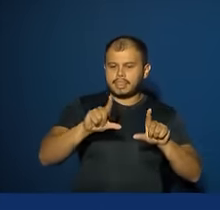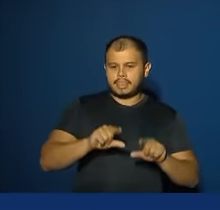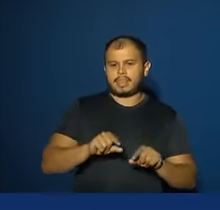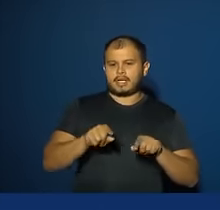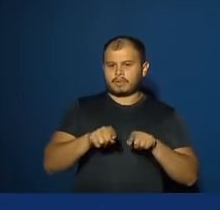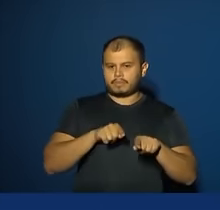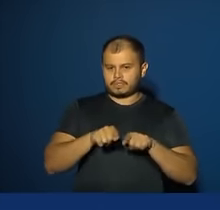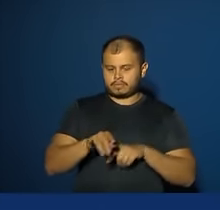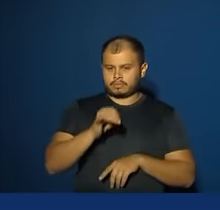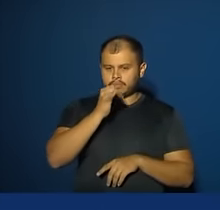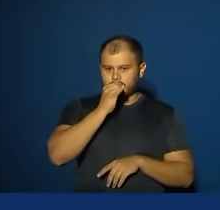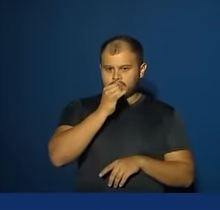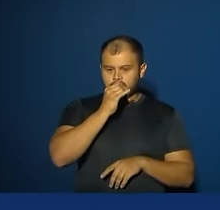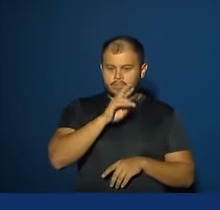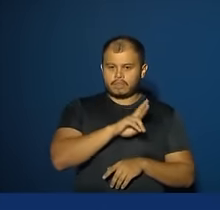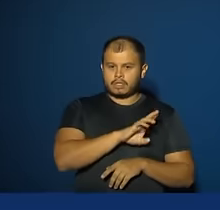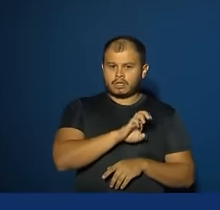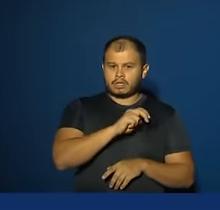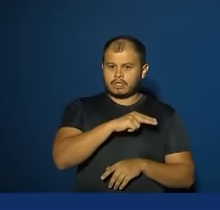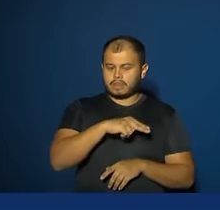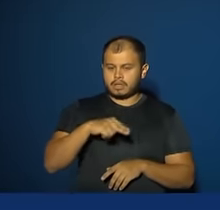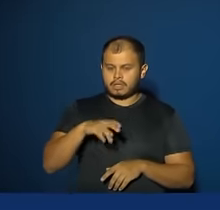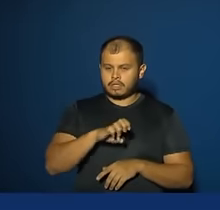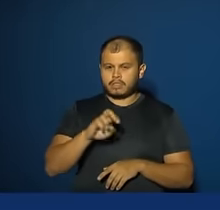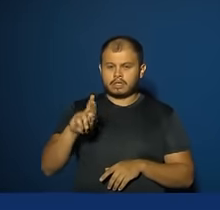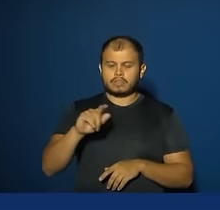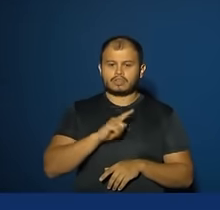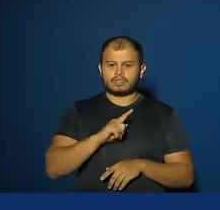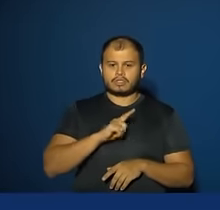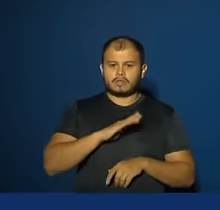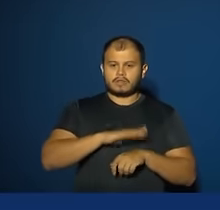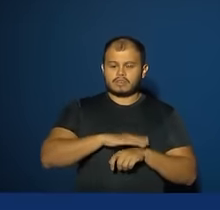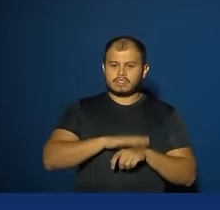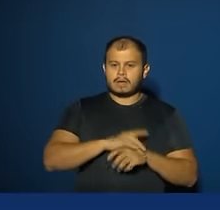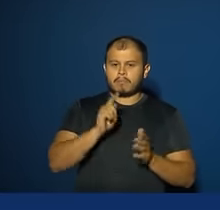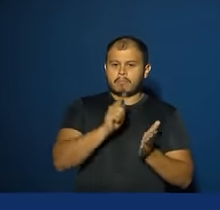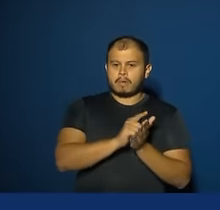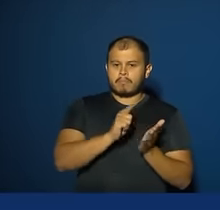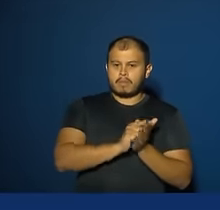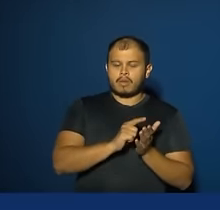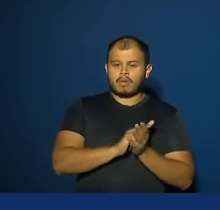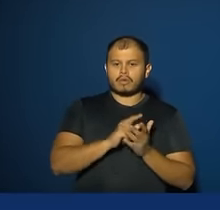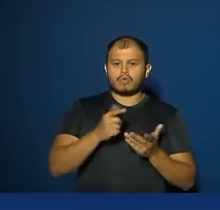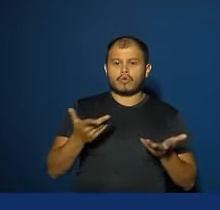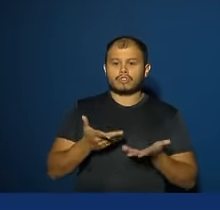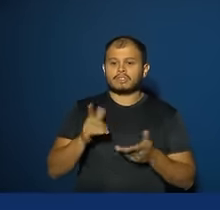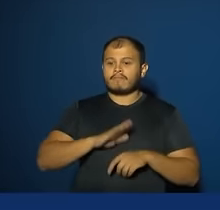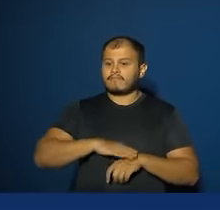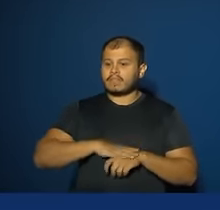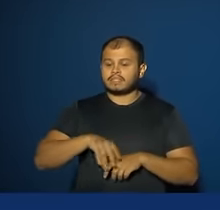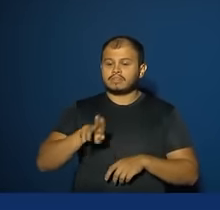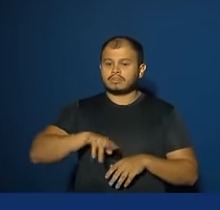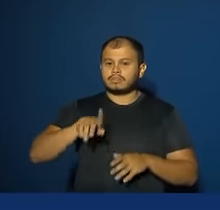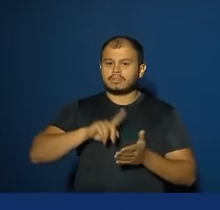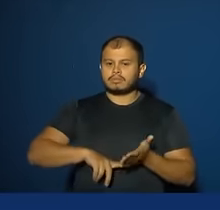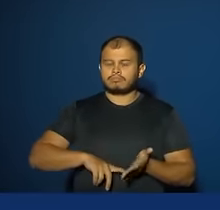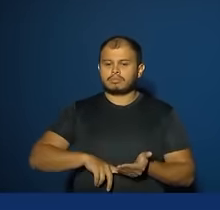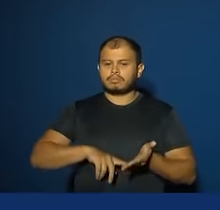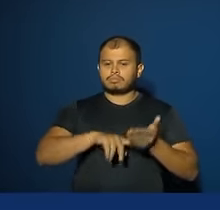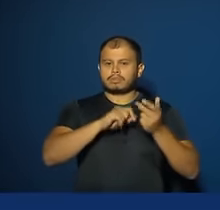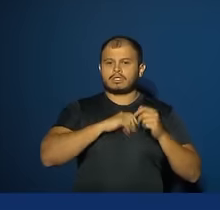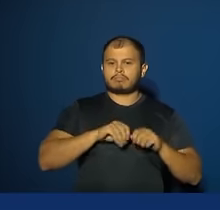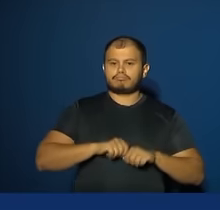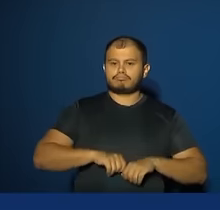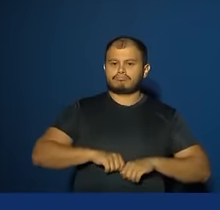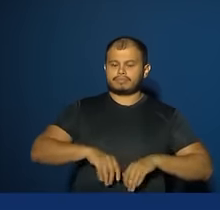dar um exemplo. A Renner, por muito tempo, ele fazia com um pedaço de papel o que os caras estão fazendo com tecnologia, seja no supply chain